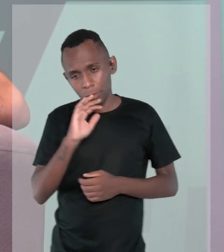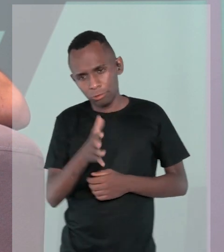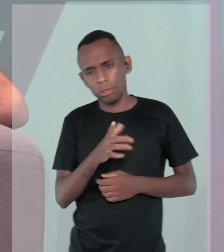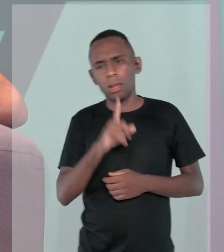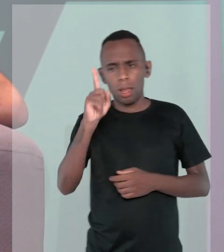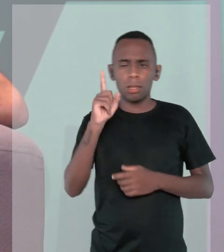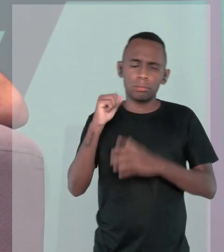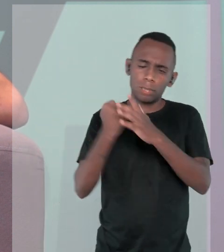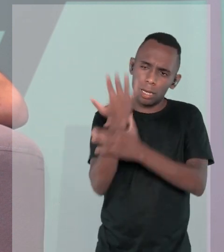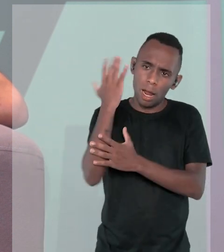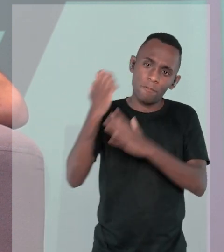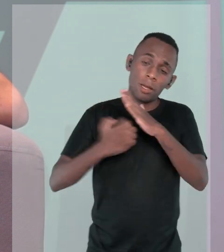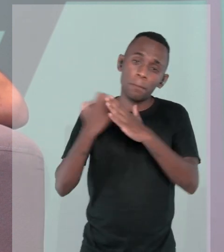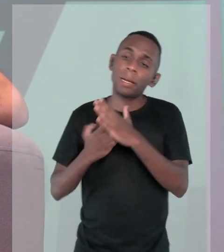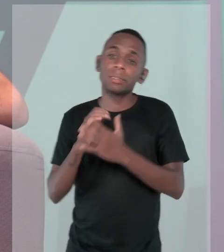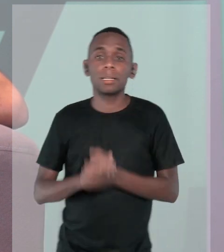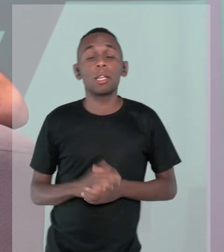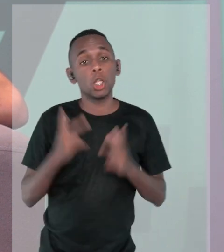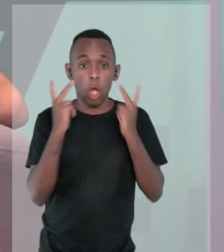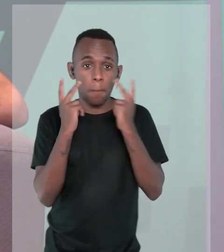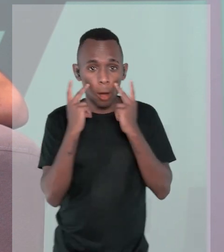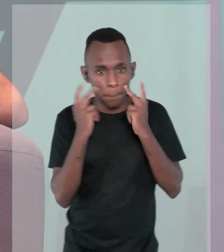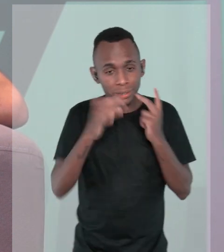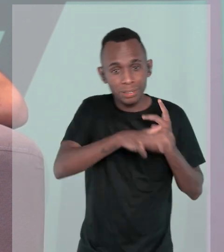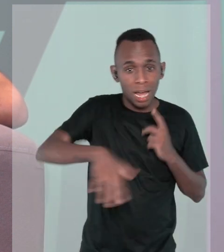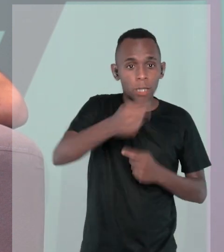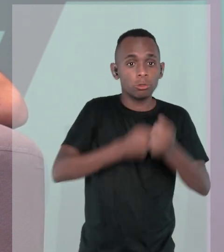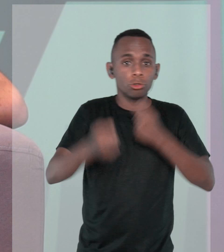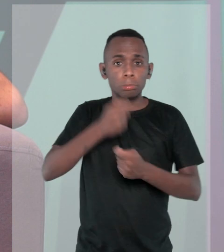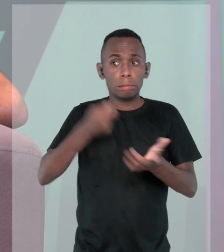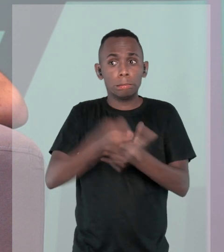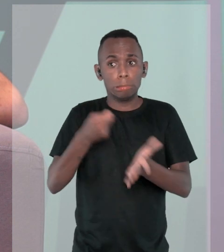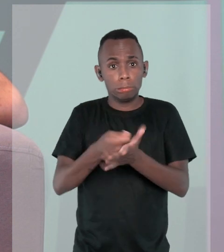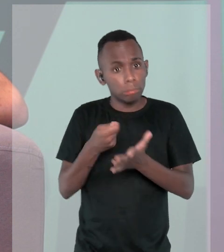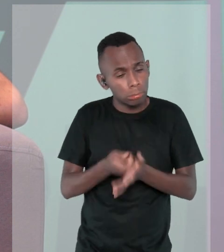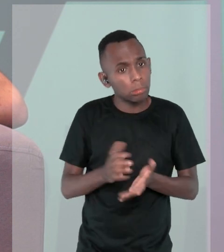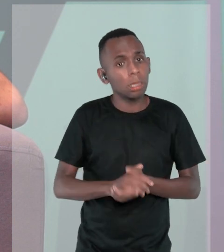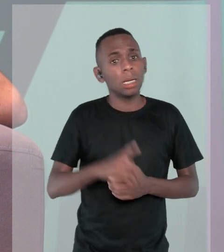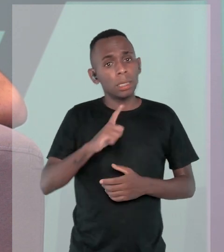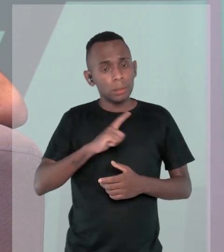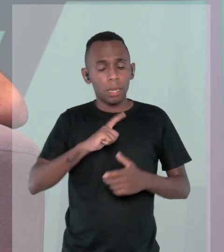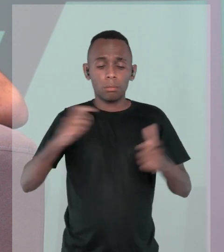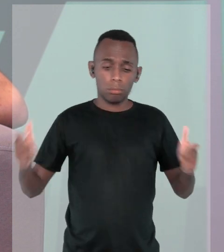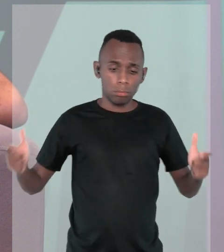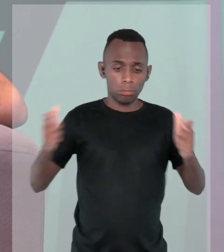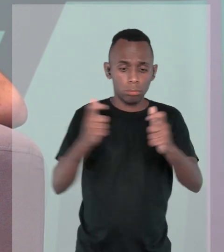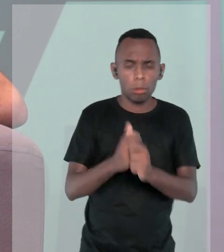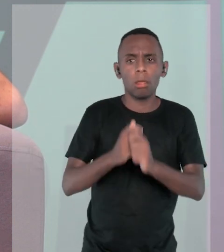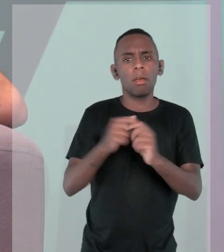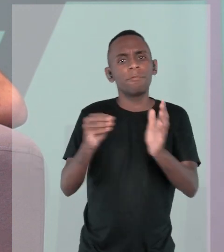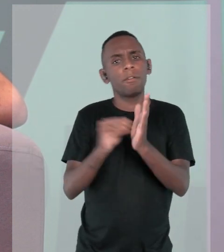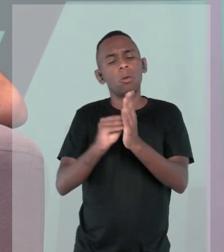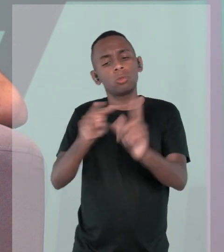na Árvore, que é o seguinte, normalmente as áreas financeiras são muito rígidas, tem baixo olhar